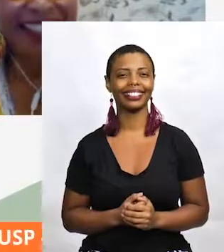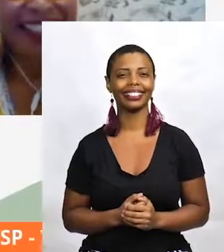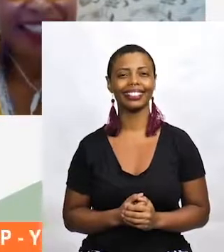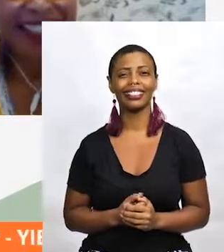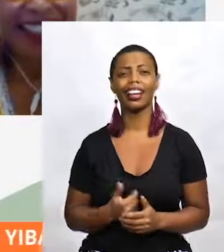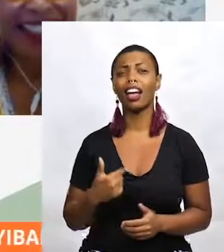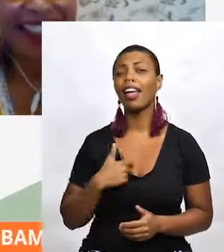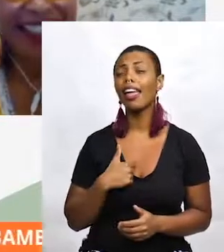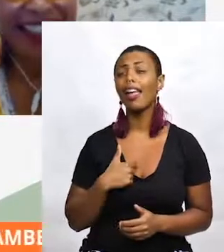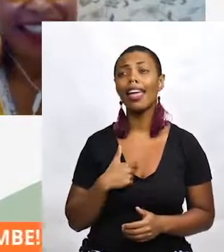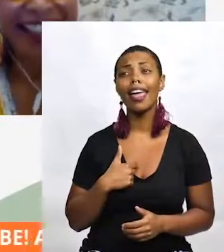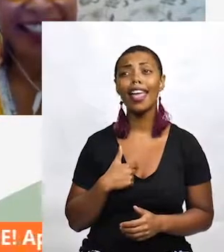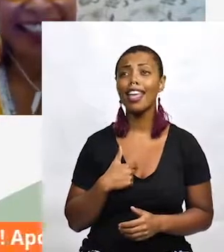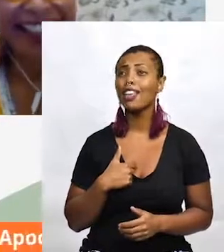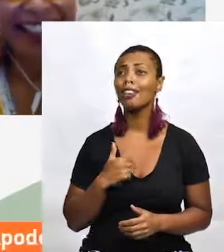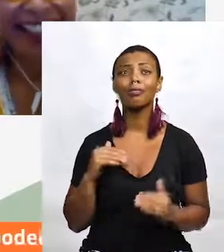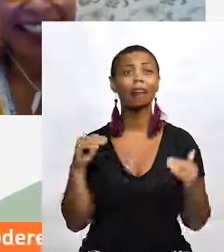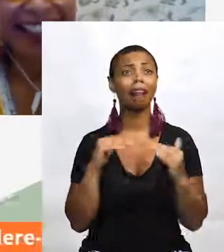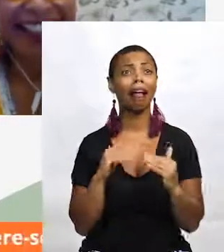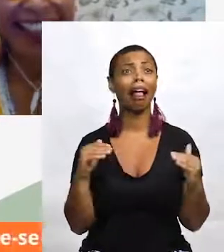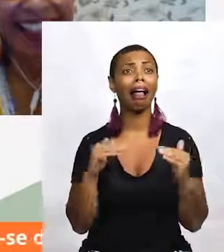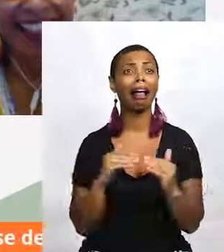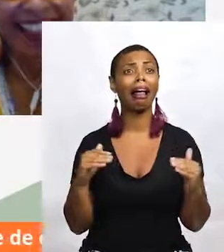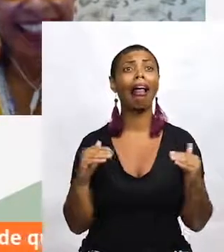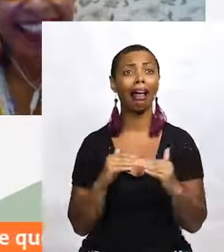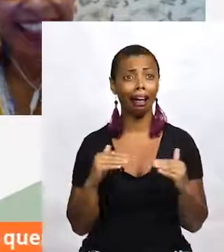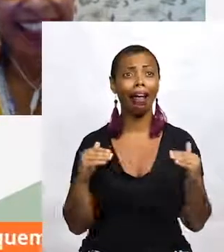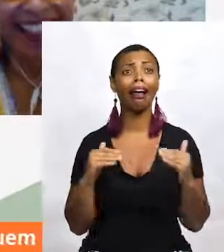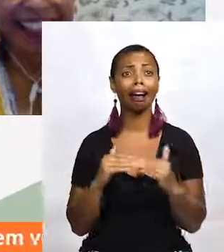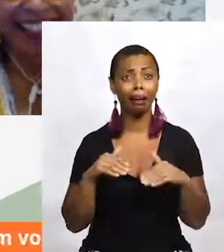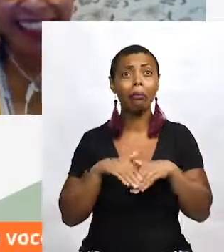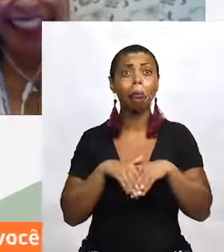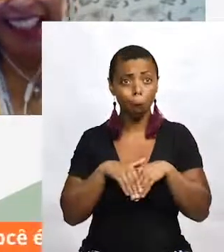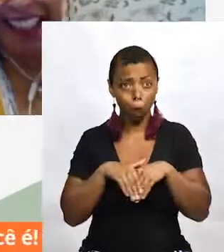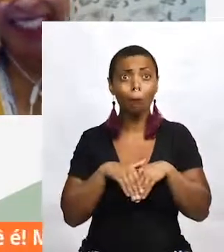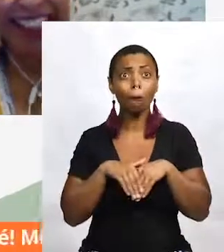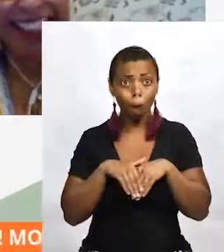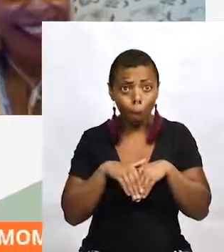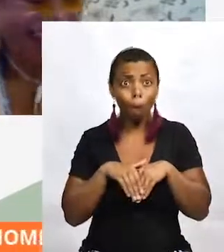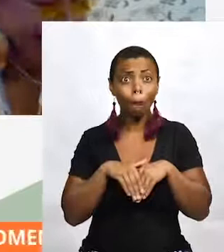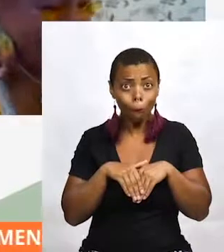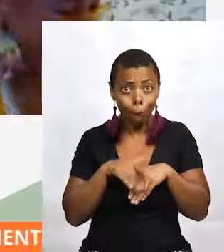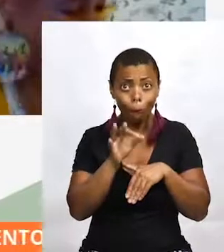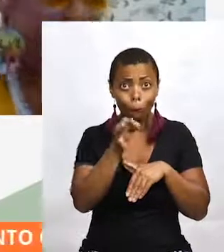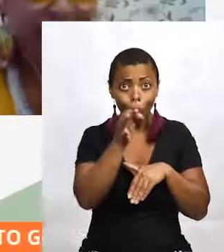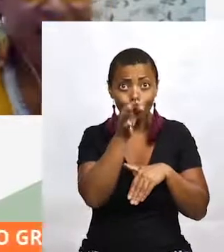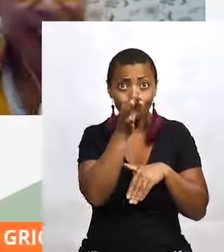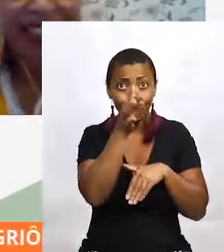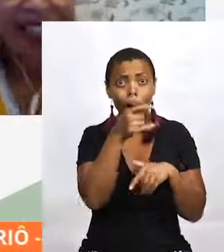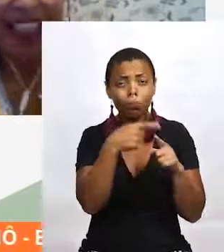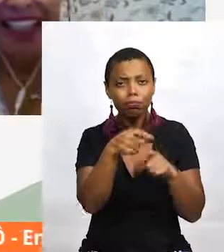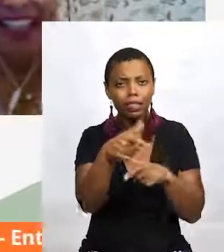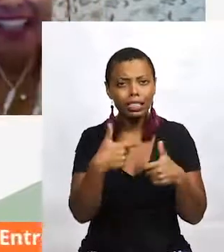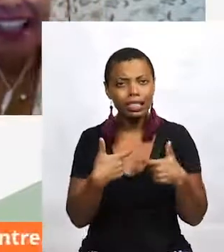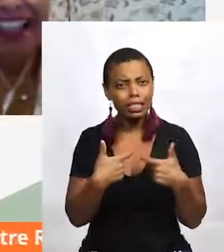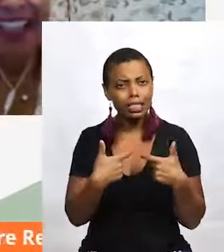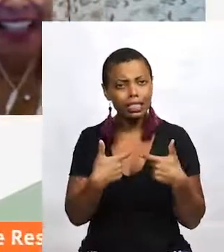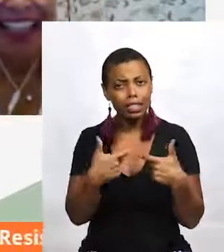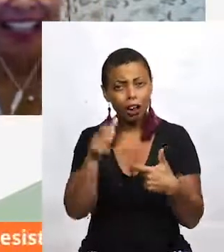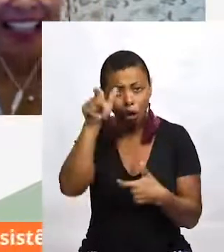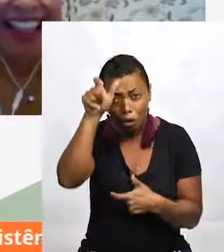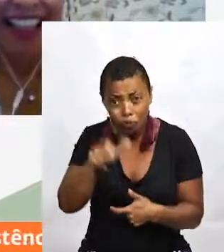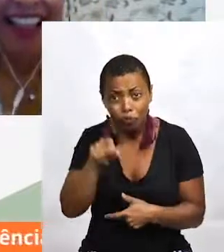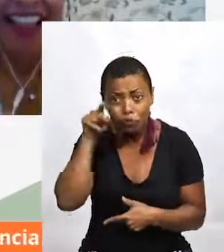Eu estou só aqui concordando e assim, assentindo, porque guerreira, como a gente está lendo aqui, você